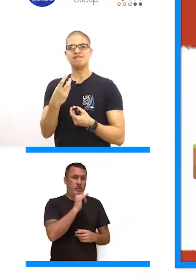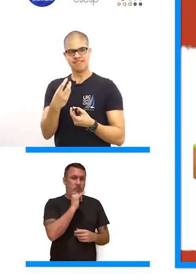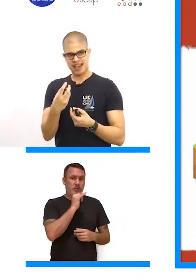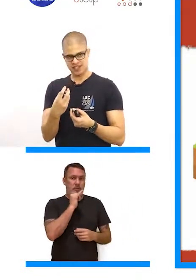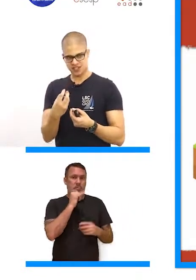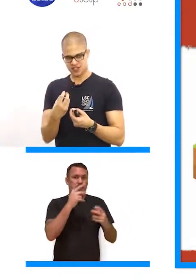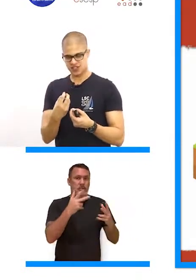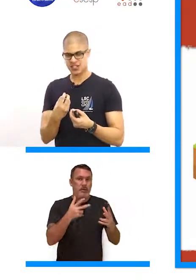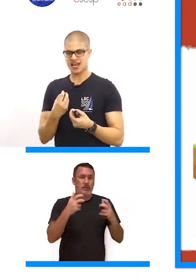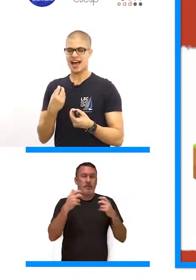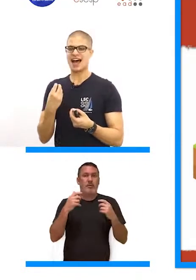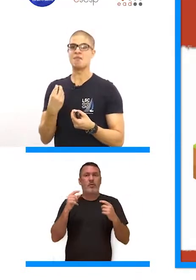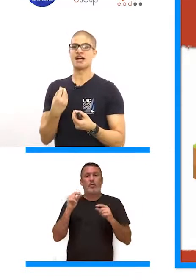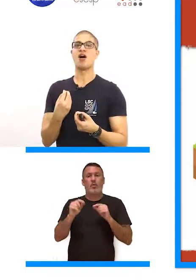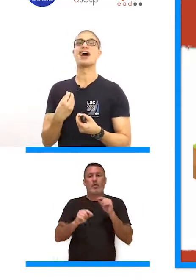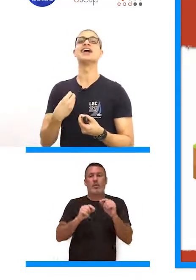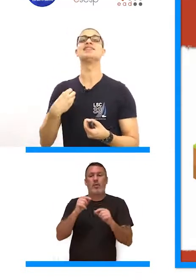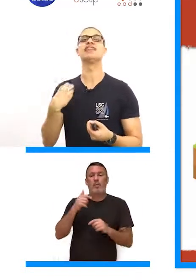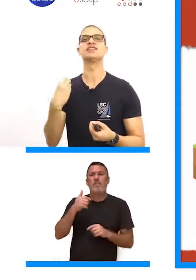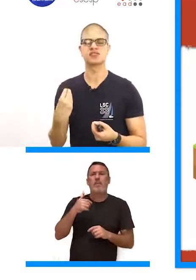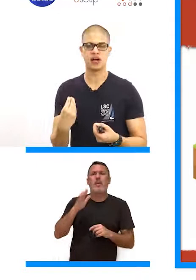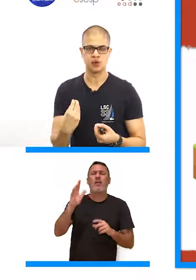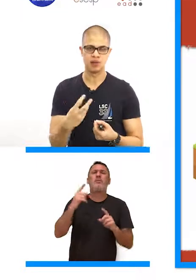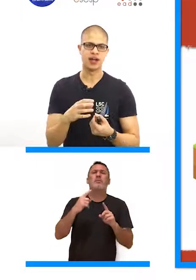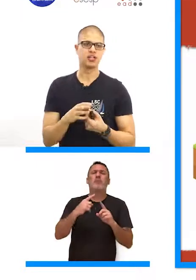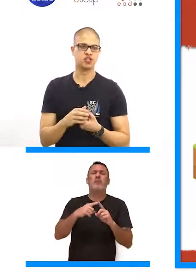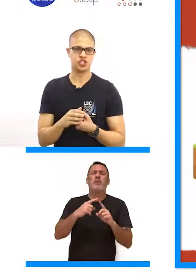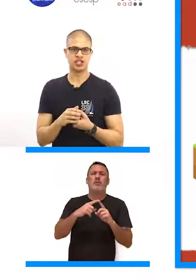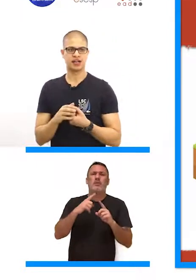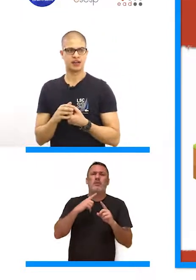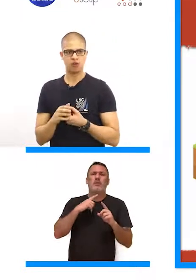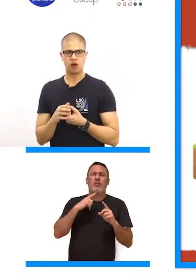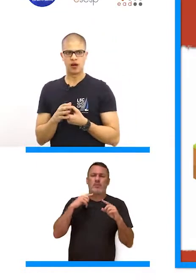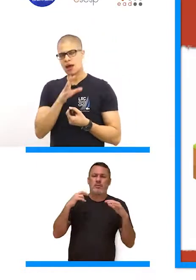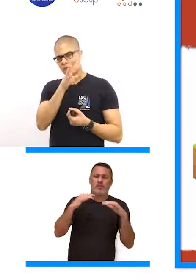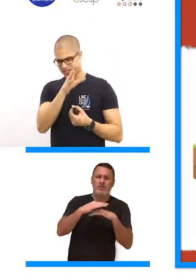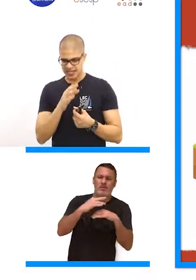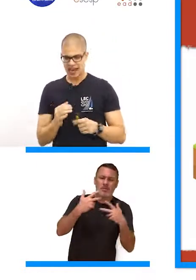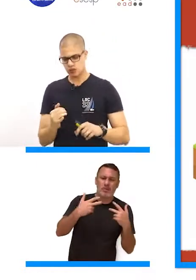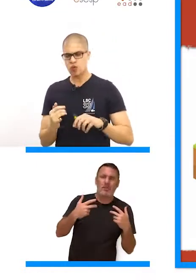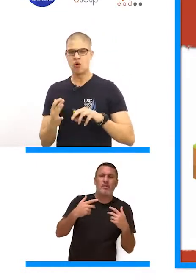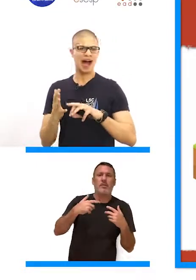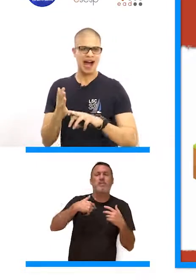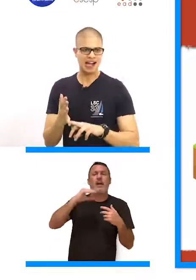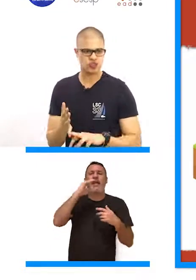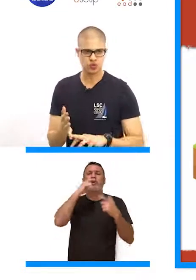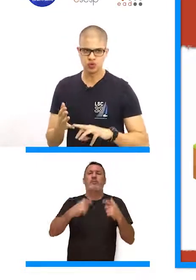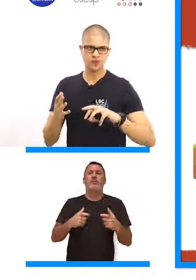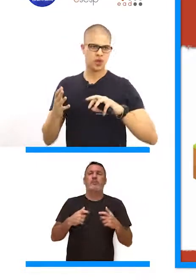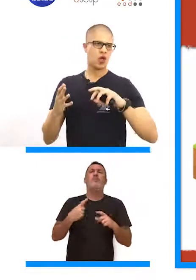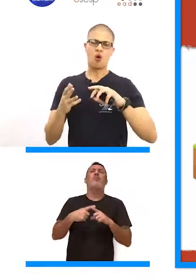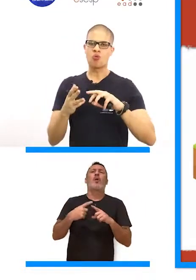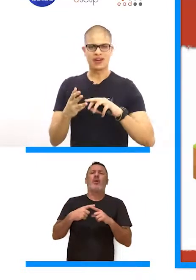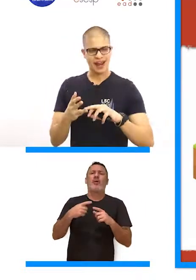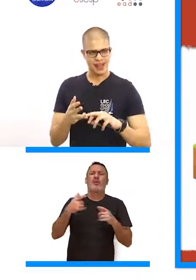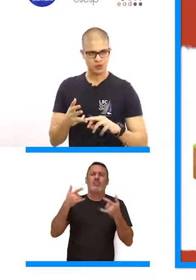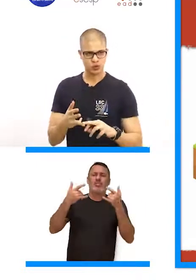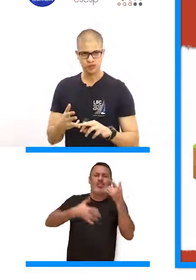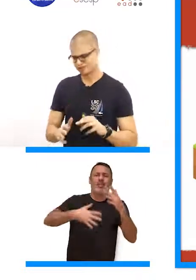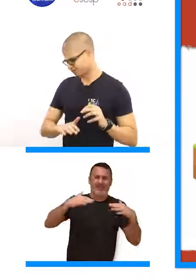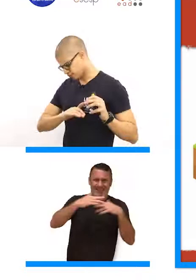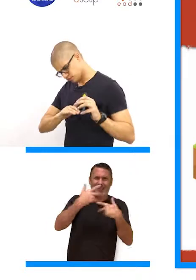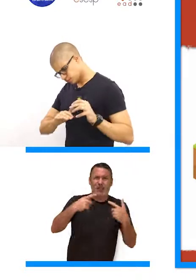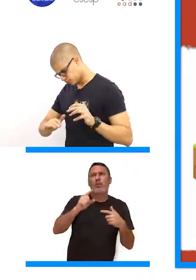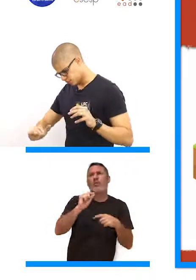uma tendência à maior retenção de calor. Materiais como aço,